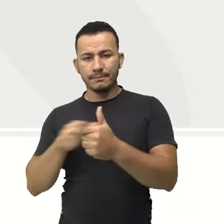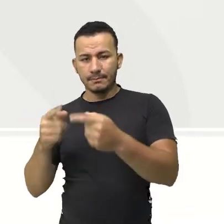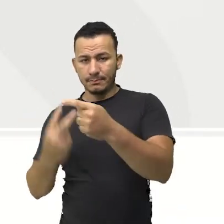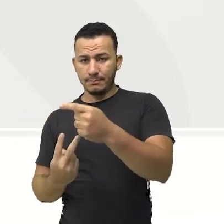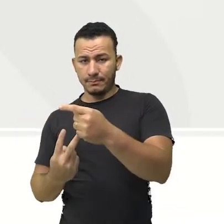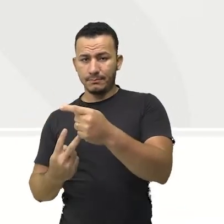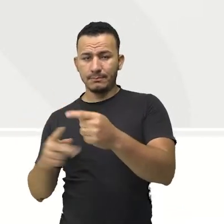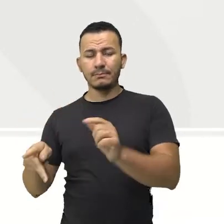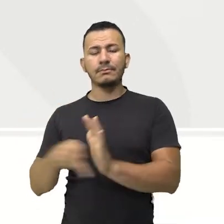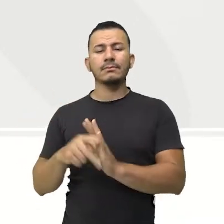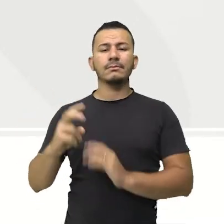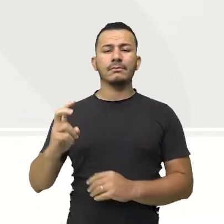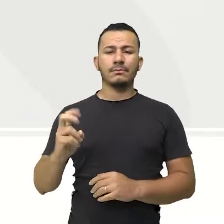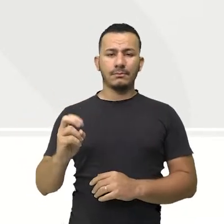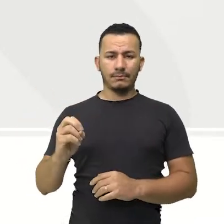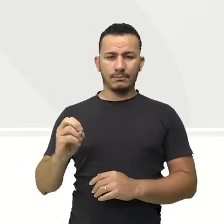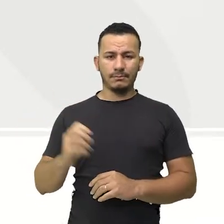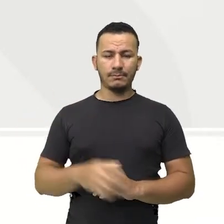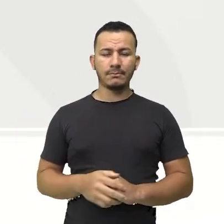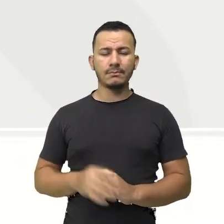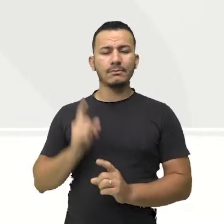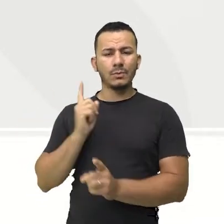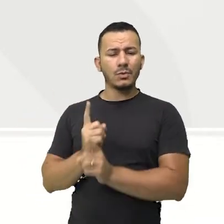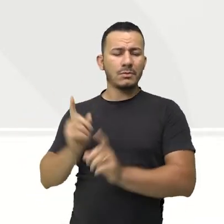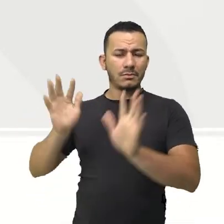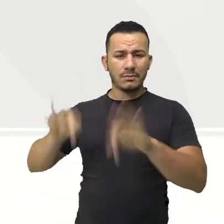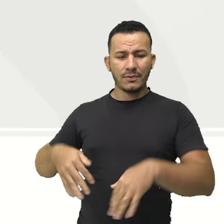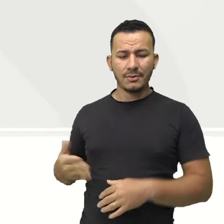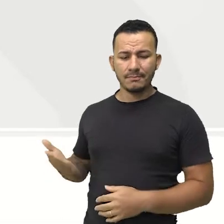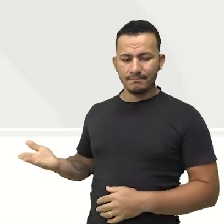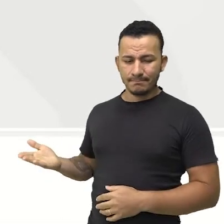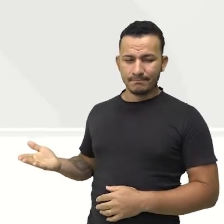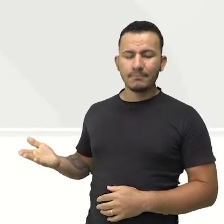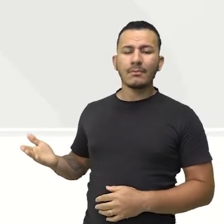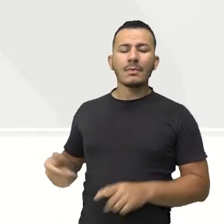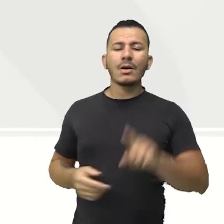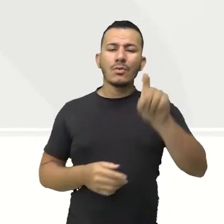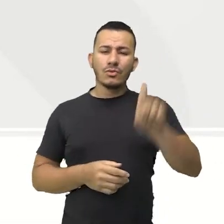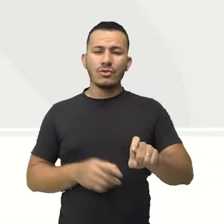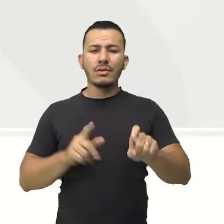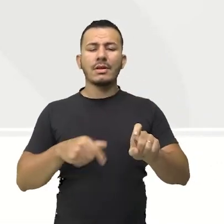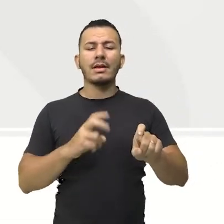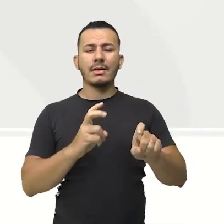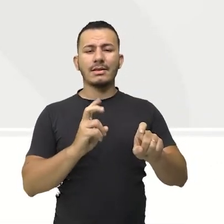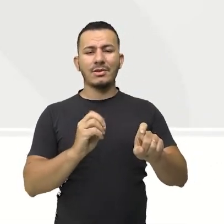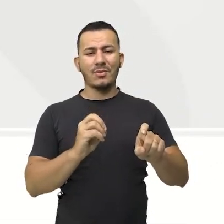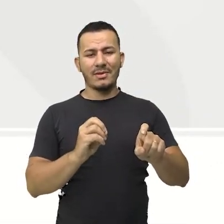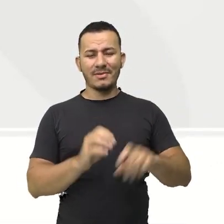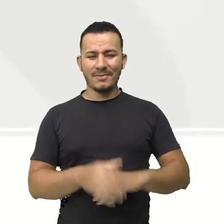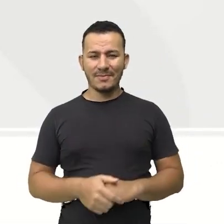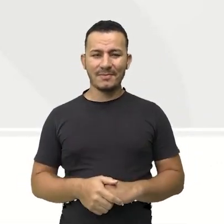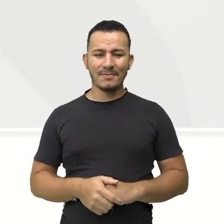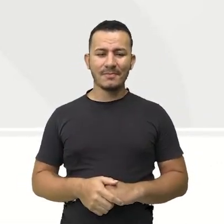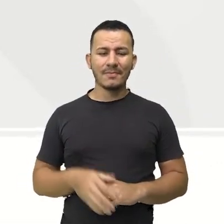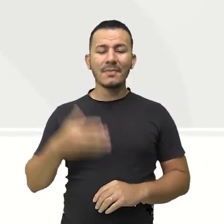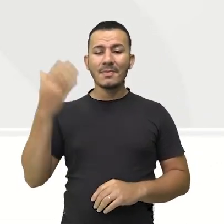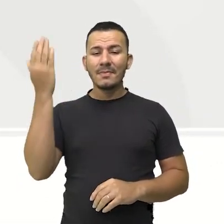2 é 50. Pronto, acabou. Quer dizer, então, que x vale 50. Olha a prova